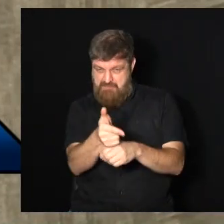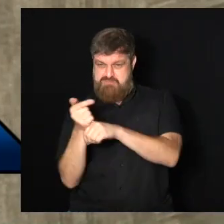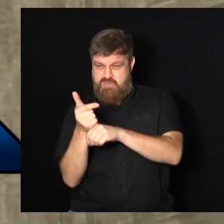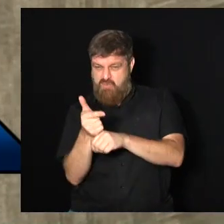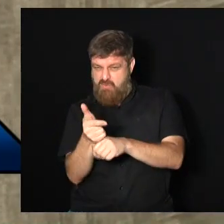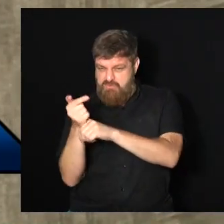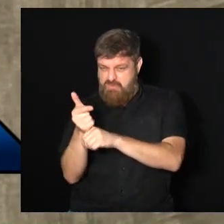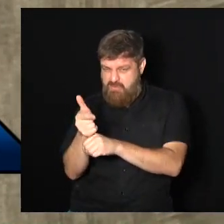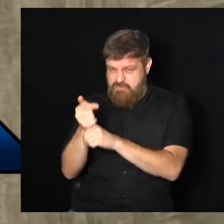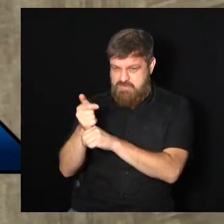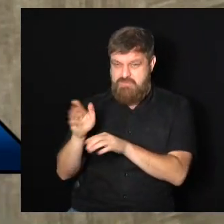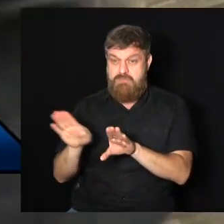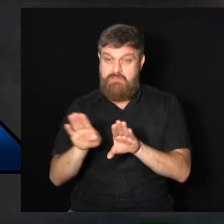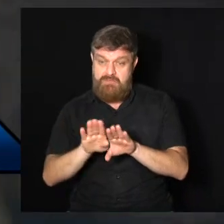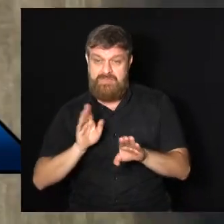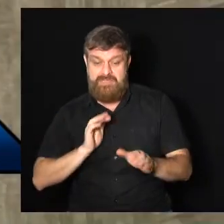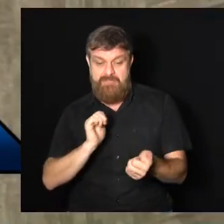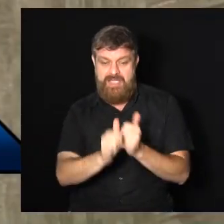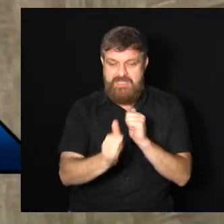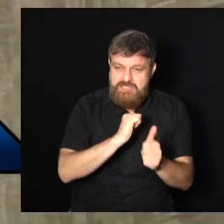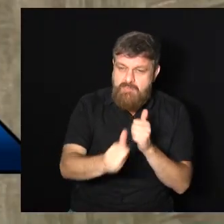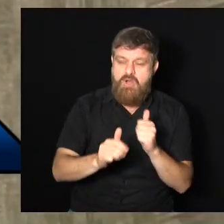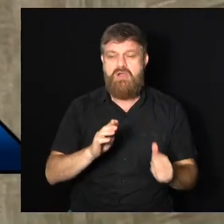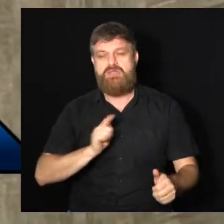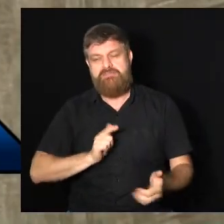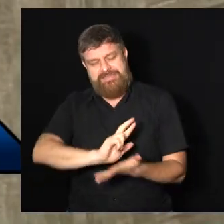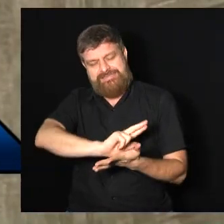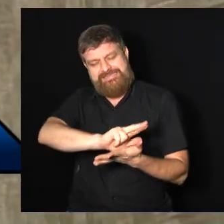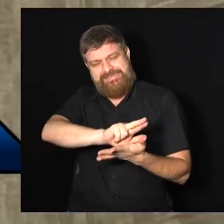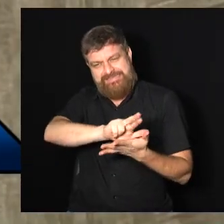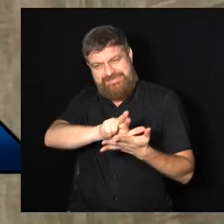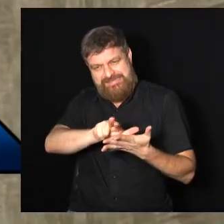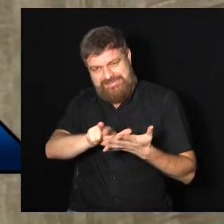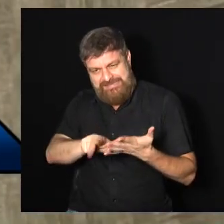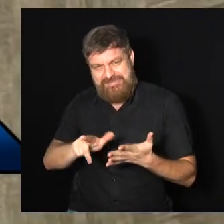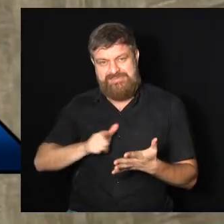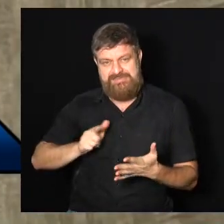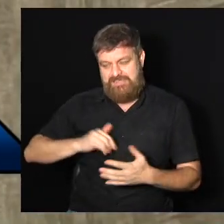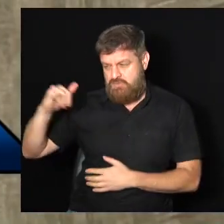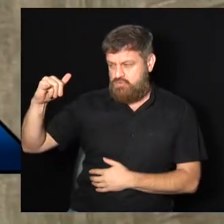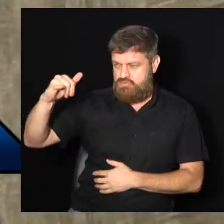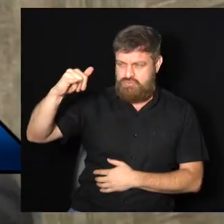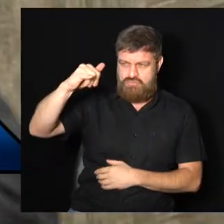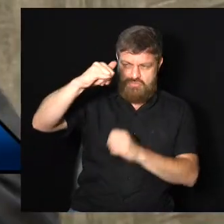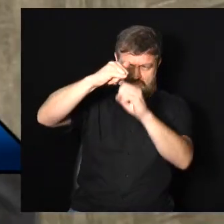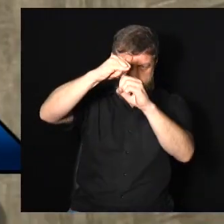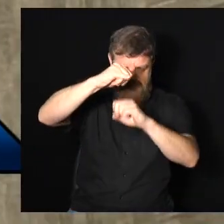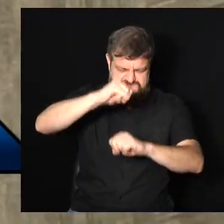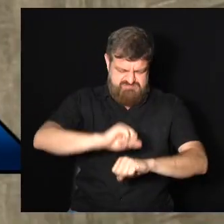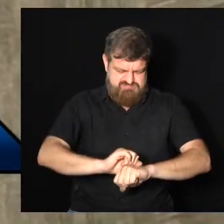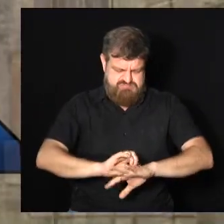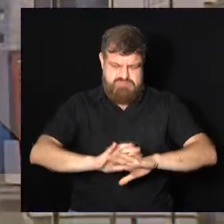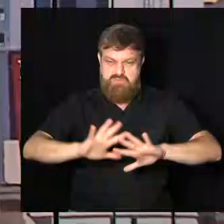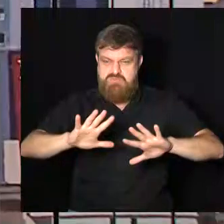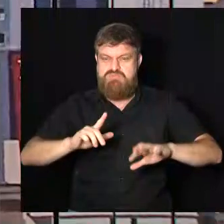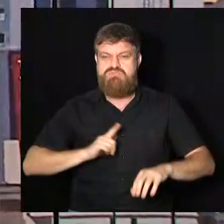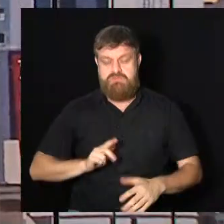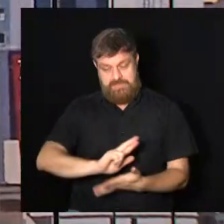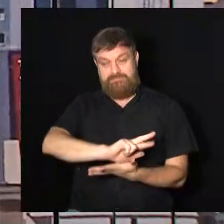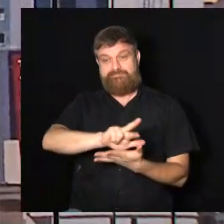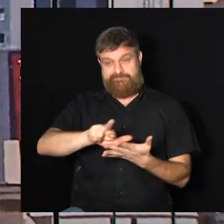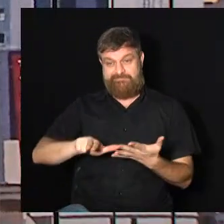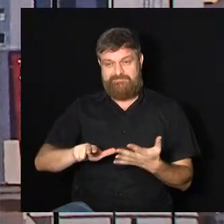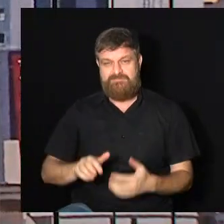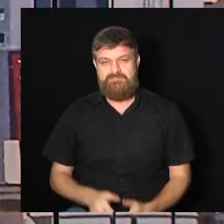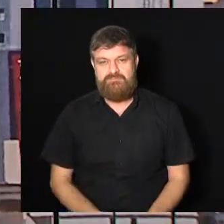tem jogos esportivos, tem futebol, tem jogos de ataques aéreos, enfim, tem uma infinidade de jogos.